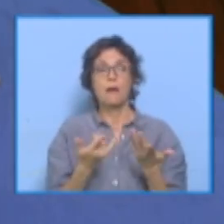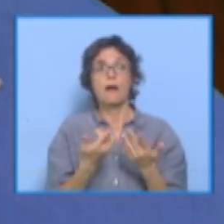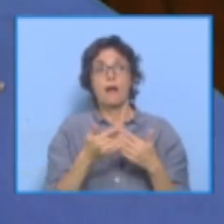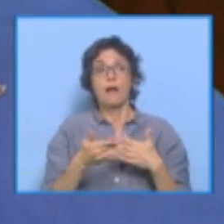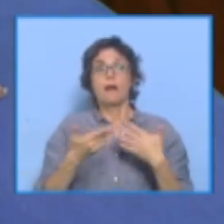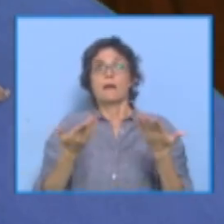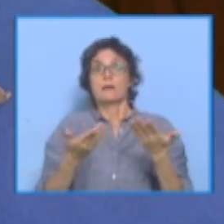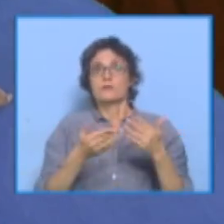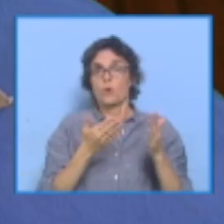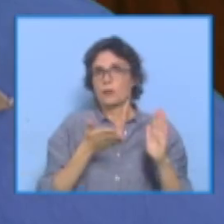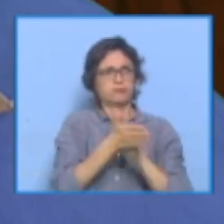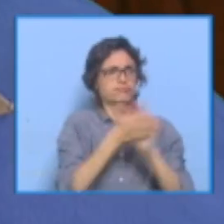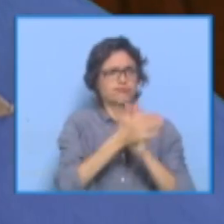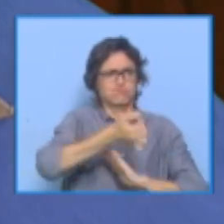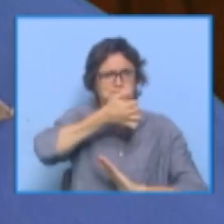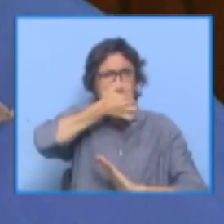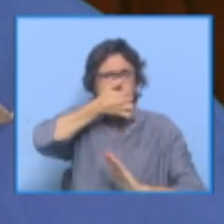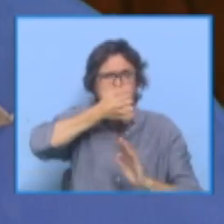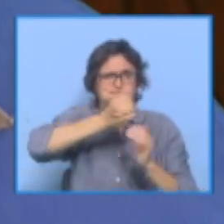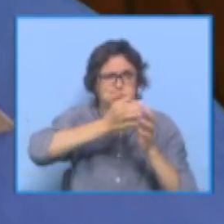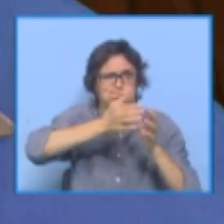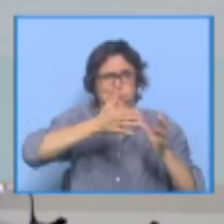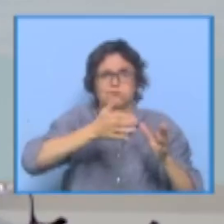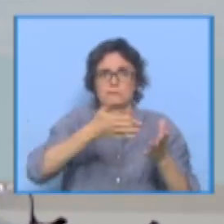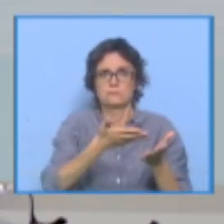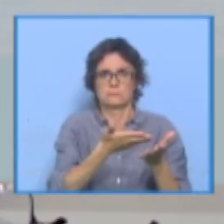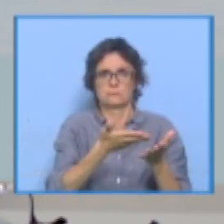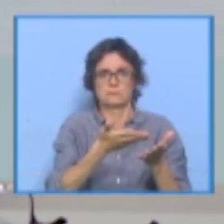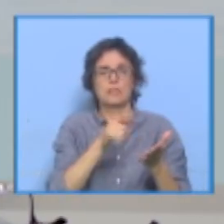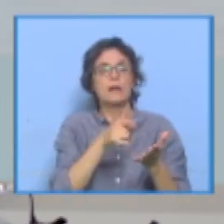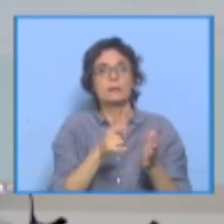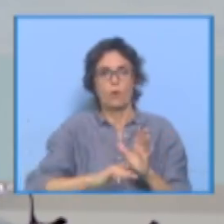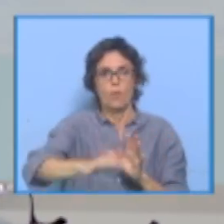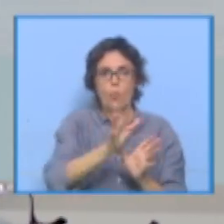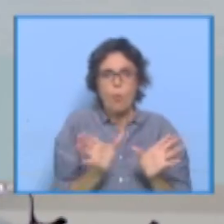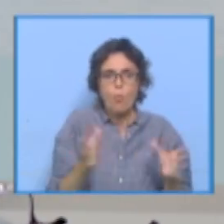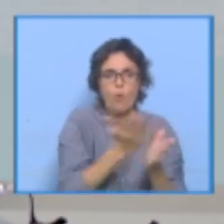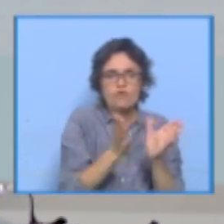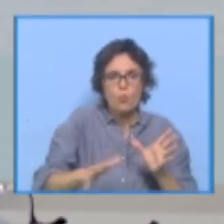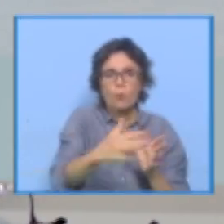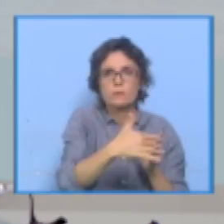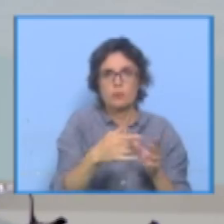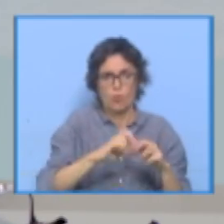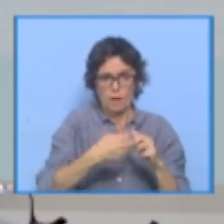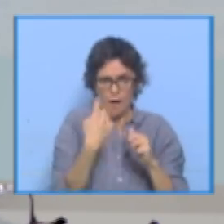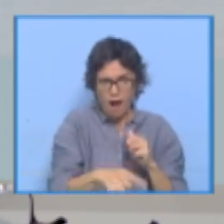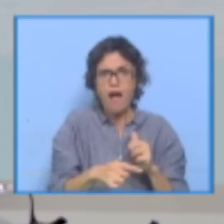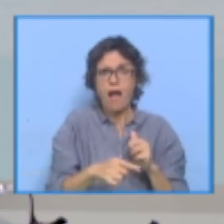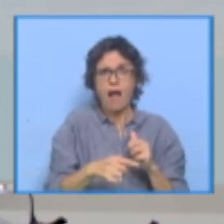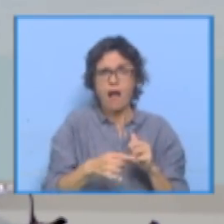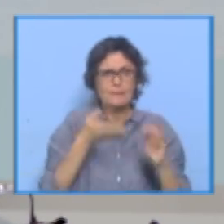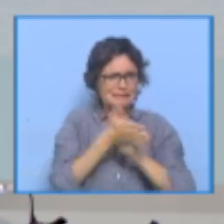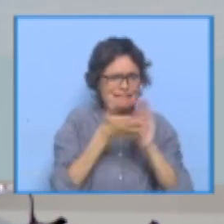agora em sobrelotação. Exatamente. Portanto, os próprios agrupamentos já têm um problema de